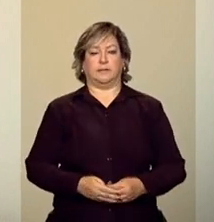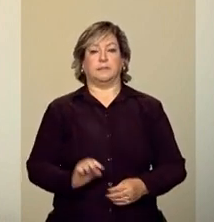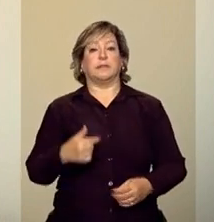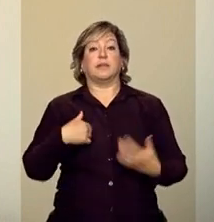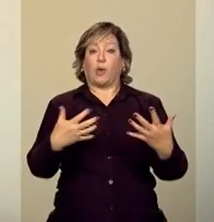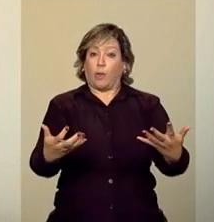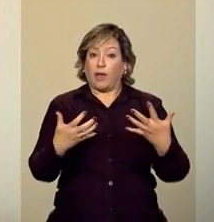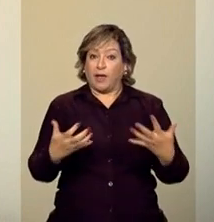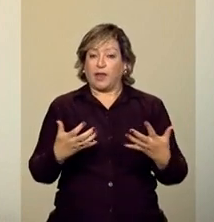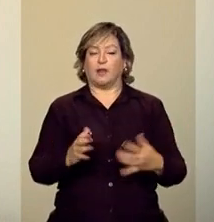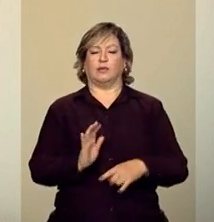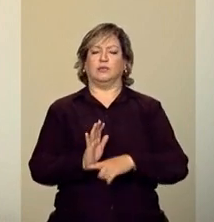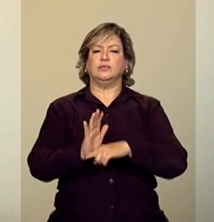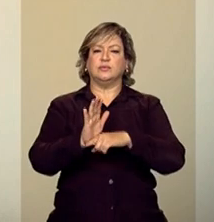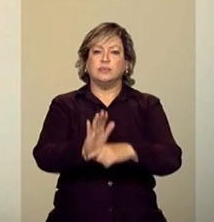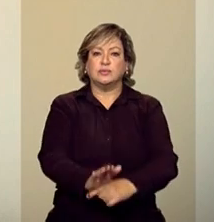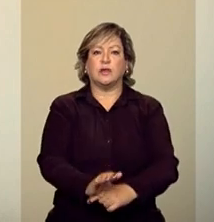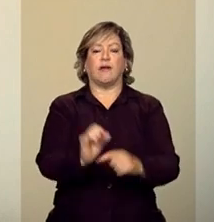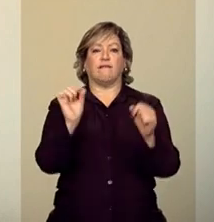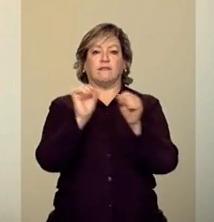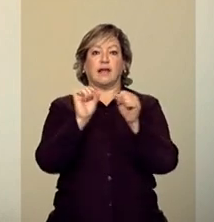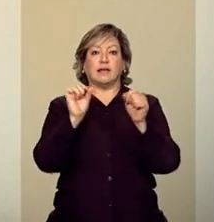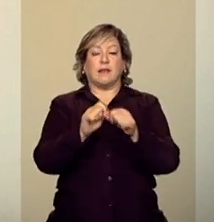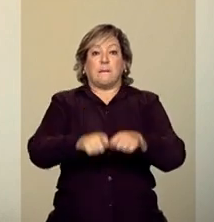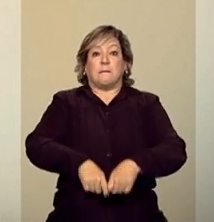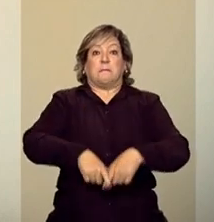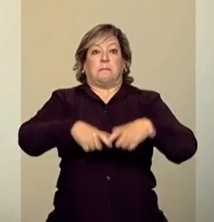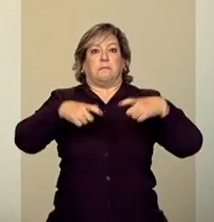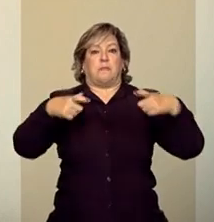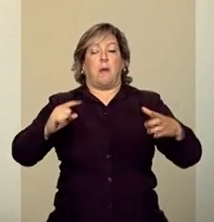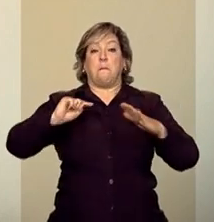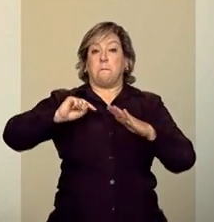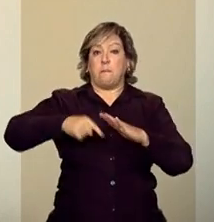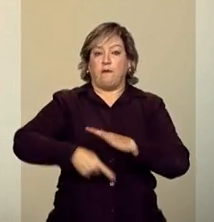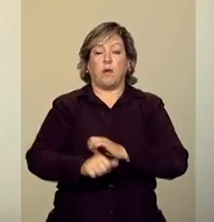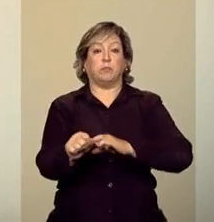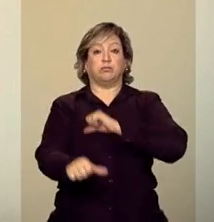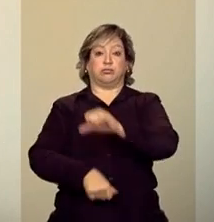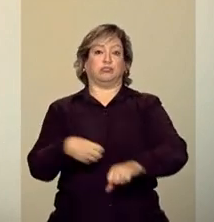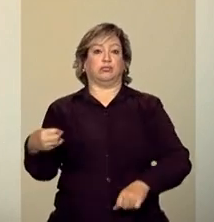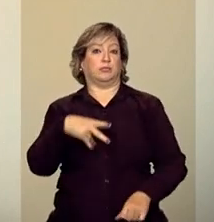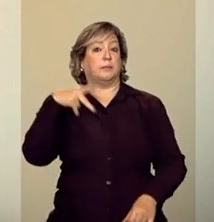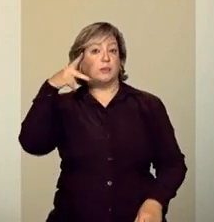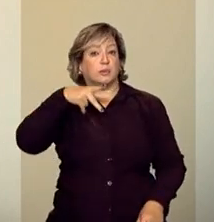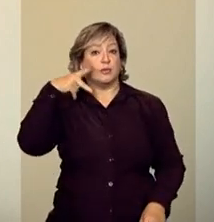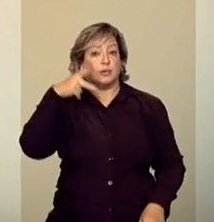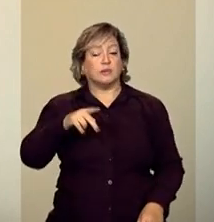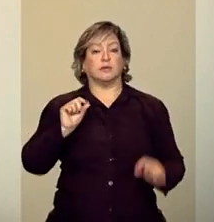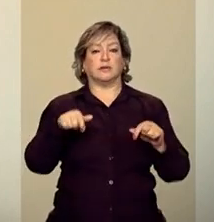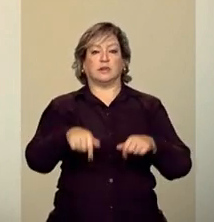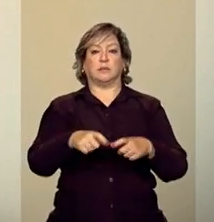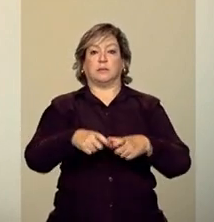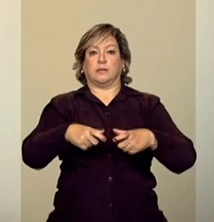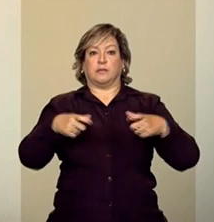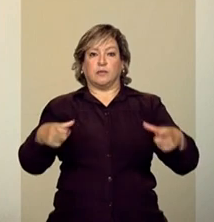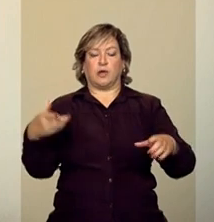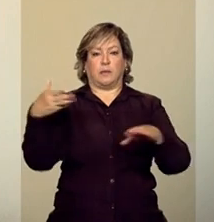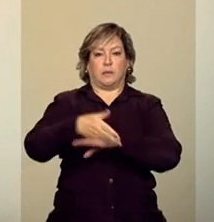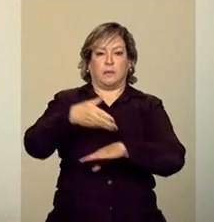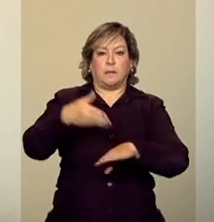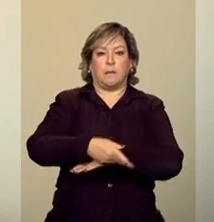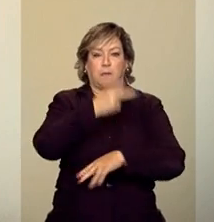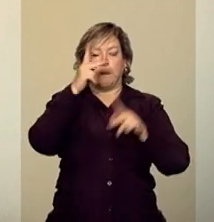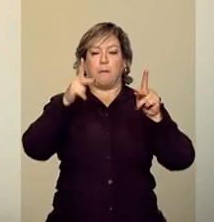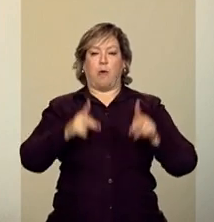Quero contribuir para a construção de uma ampla e profunda reforma política que amplie a participação